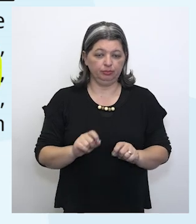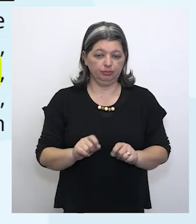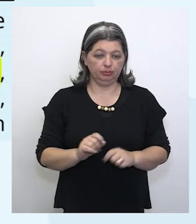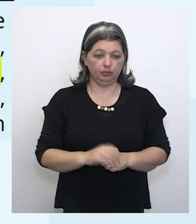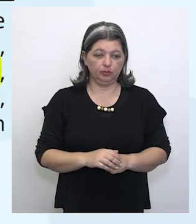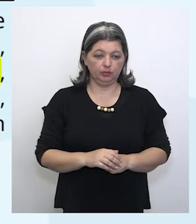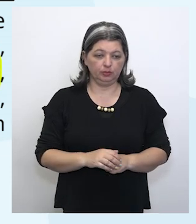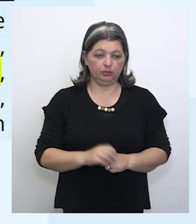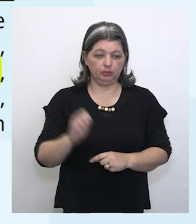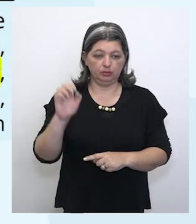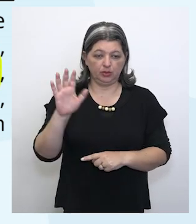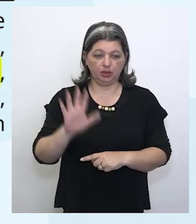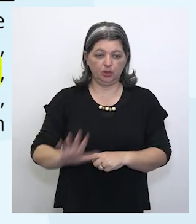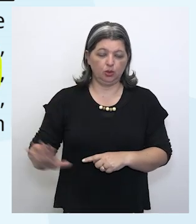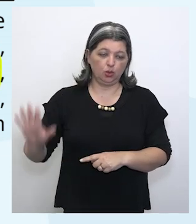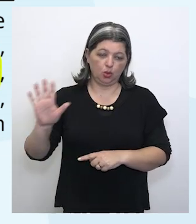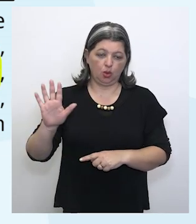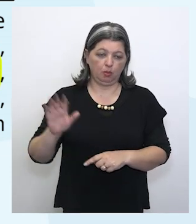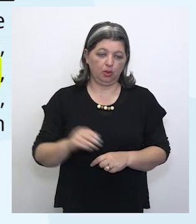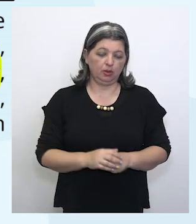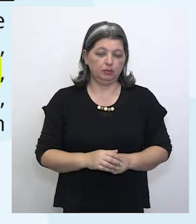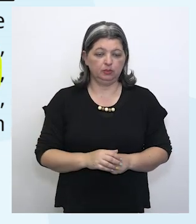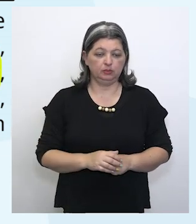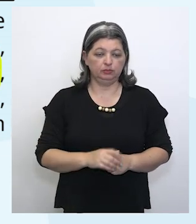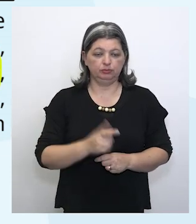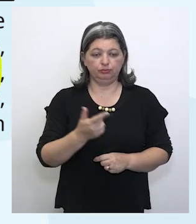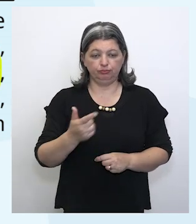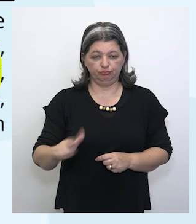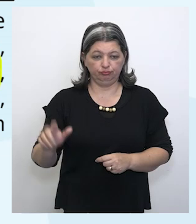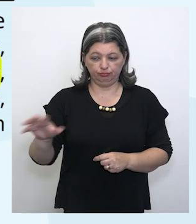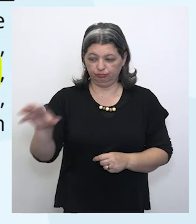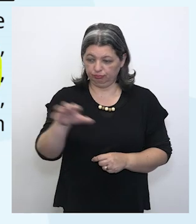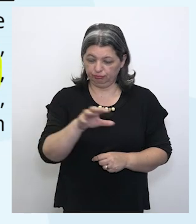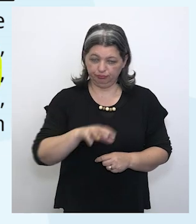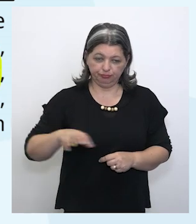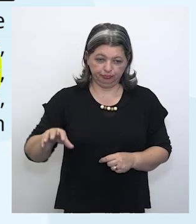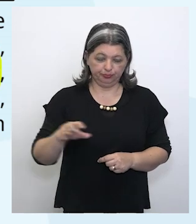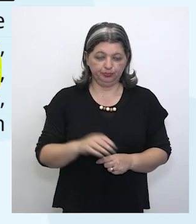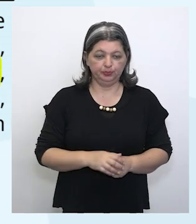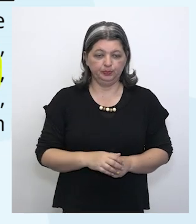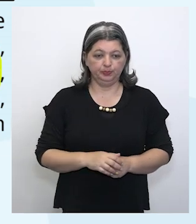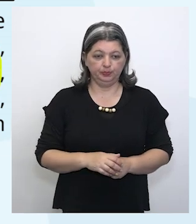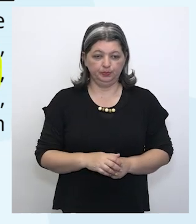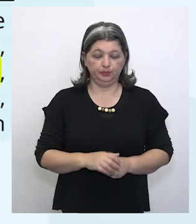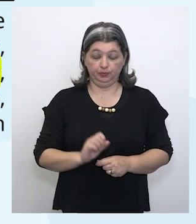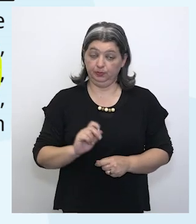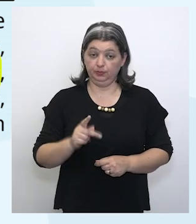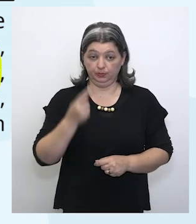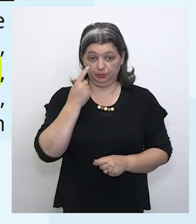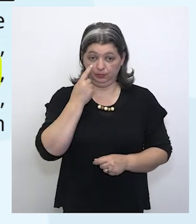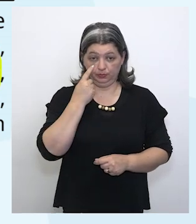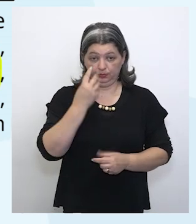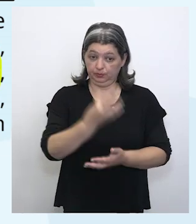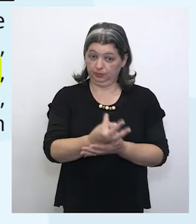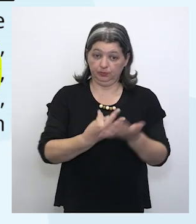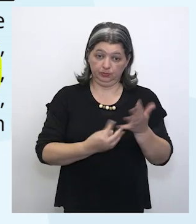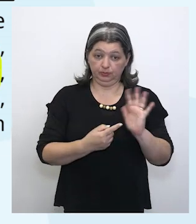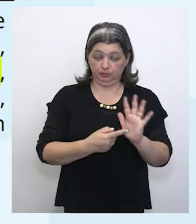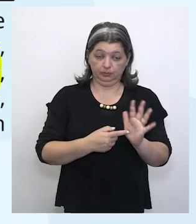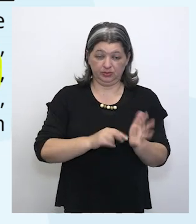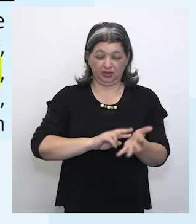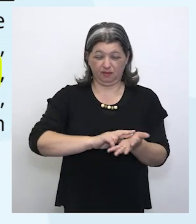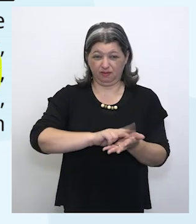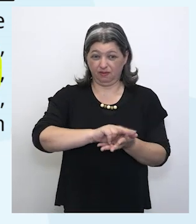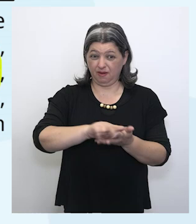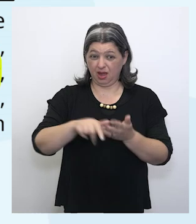na Europa, and in other regions, e outras regiões, ok? Então, vamos dar uma olhada no texto agora, olha lá, um monte de palavra